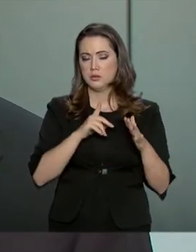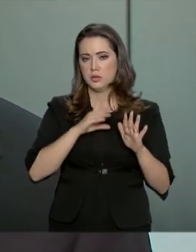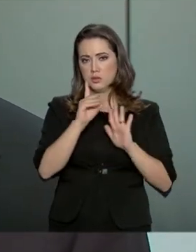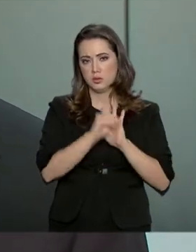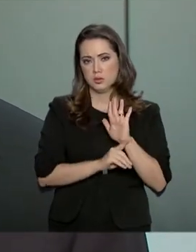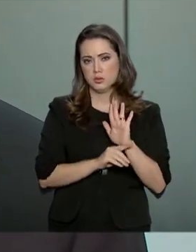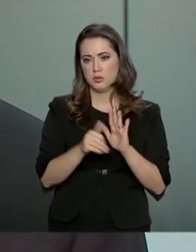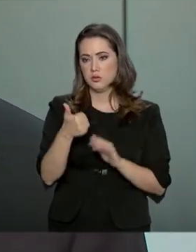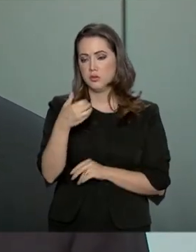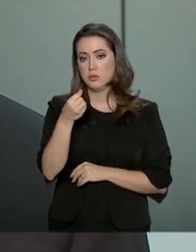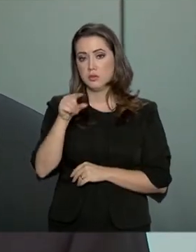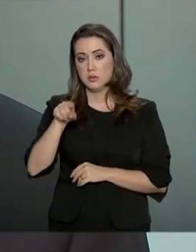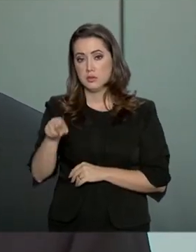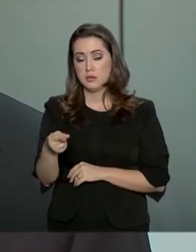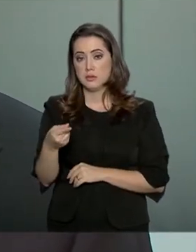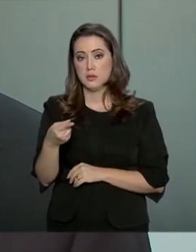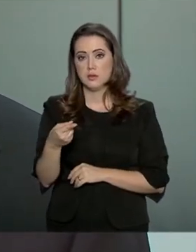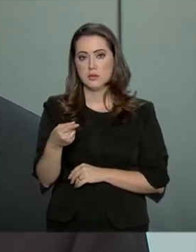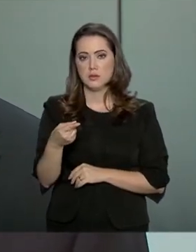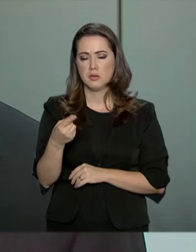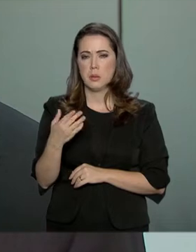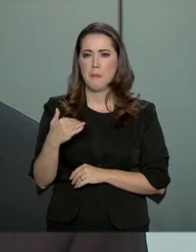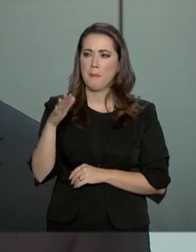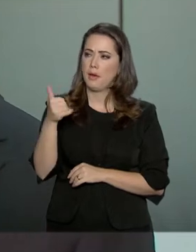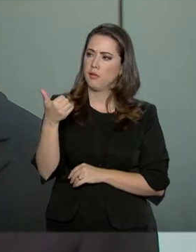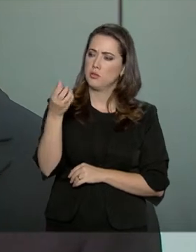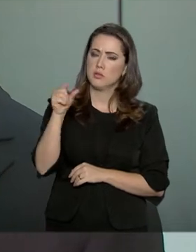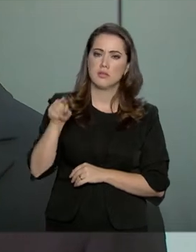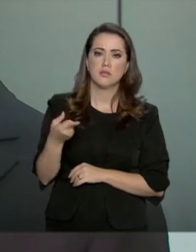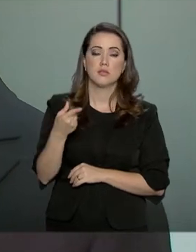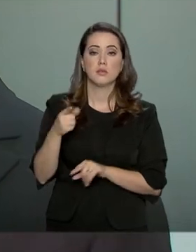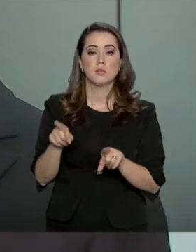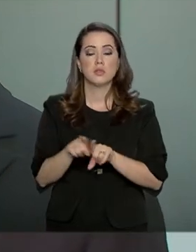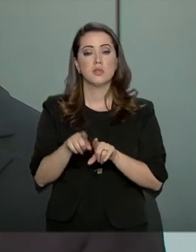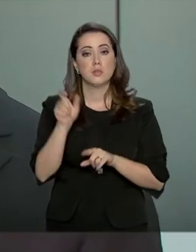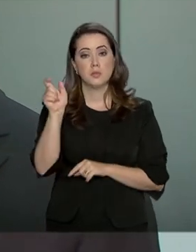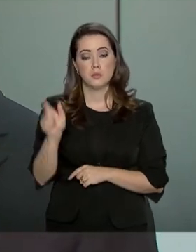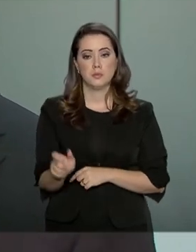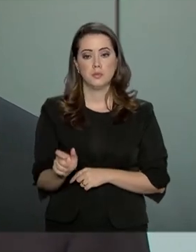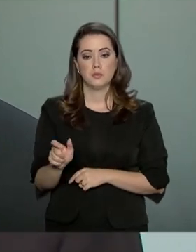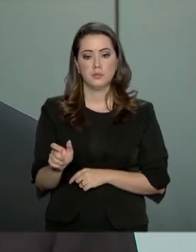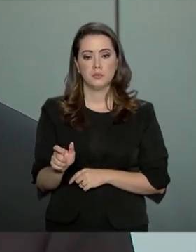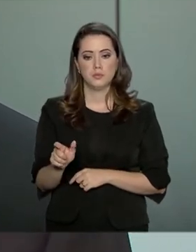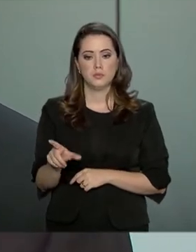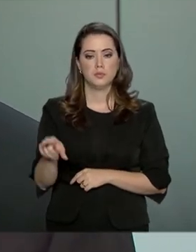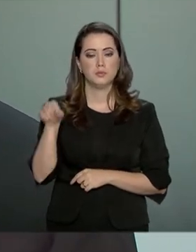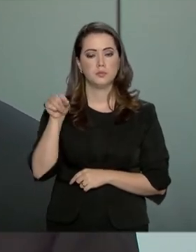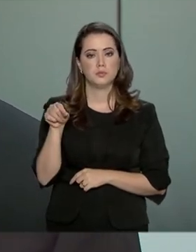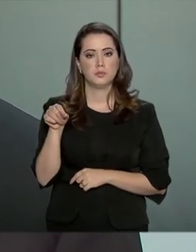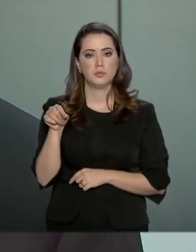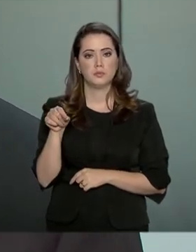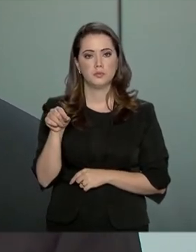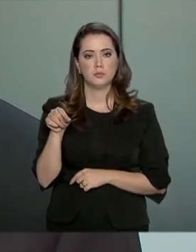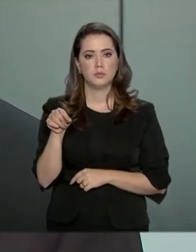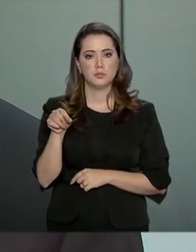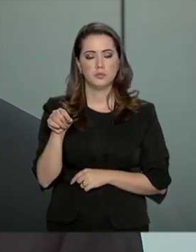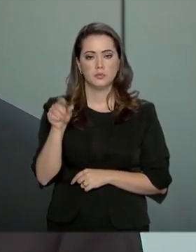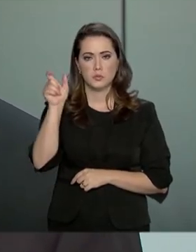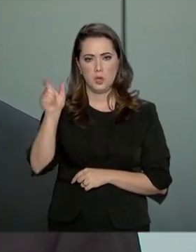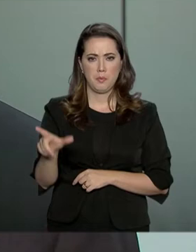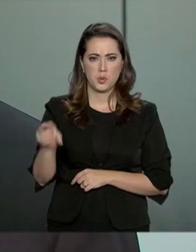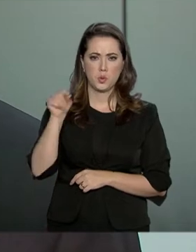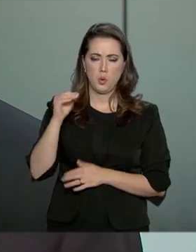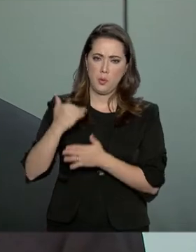de 16 mil é pouco mais de 16 mil ele opta pelas